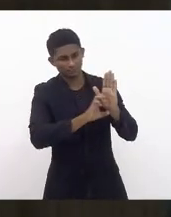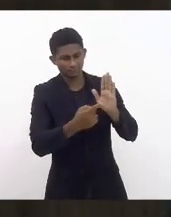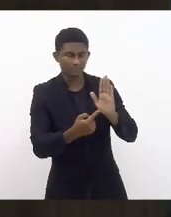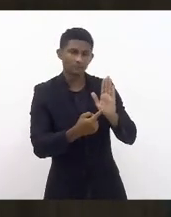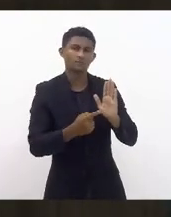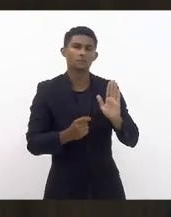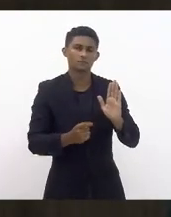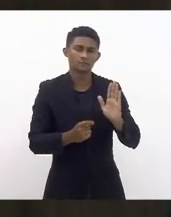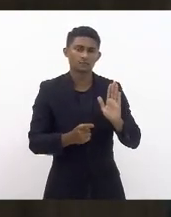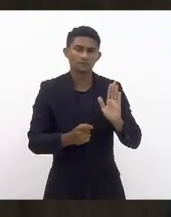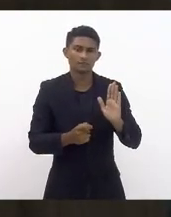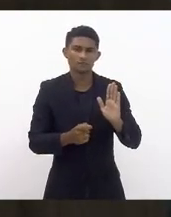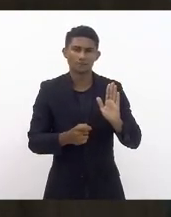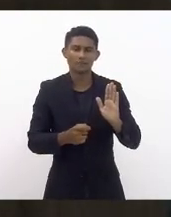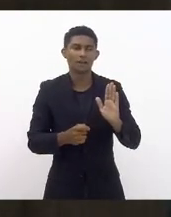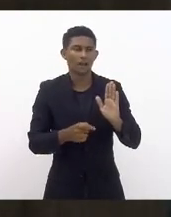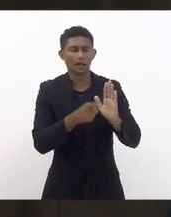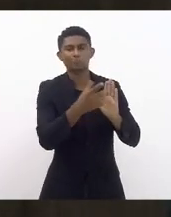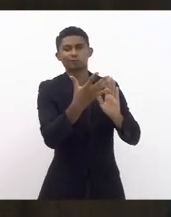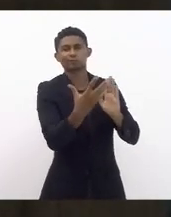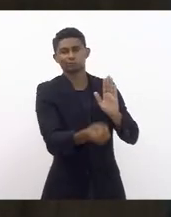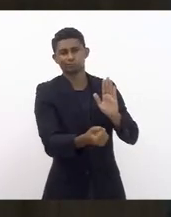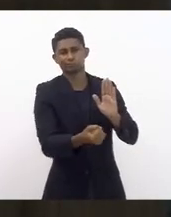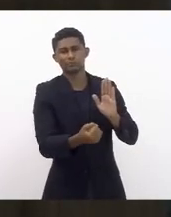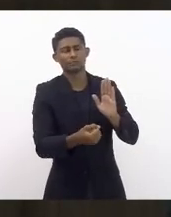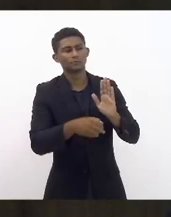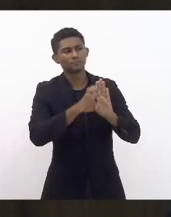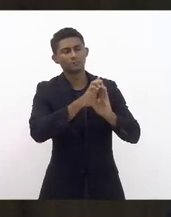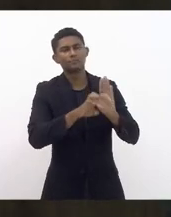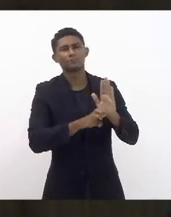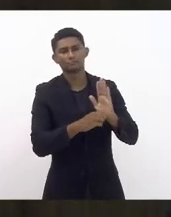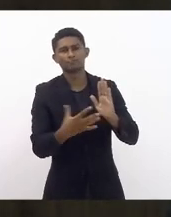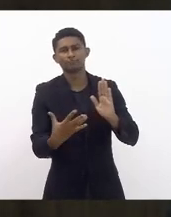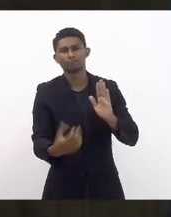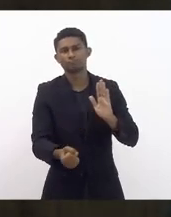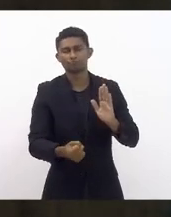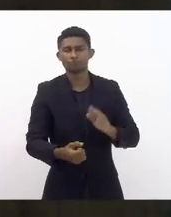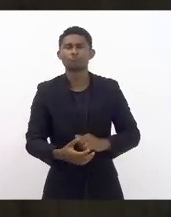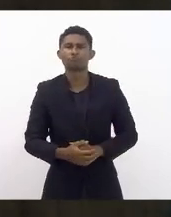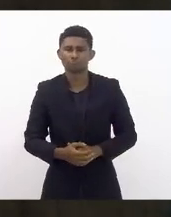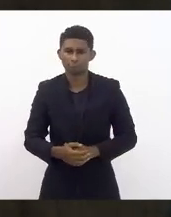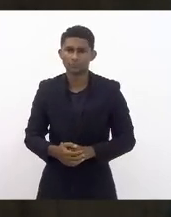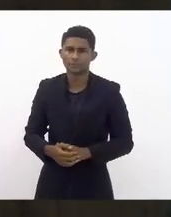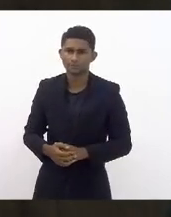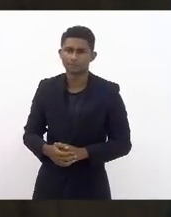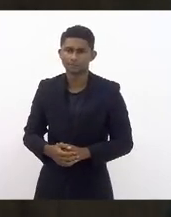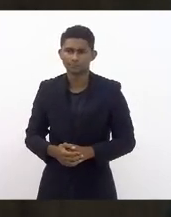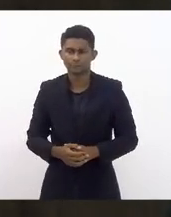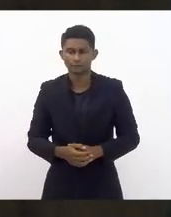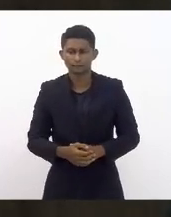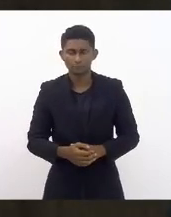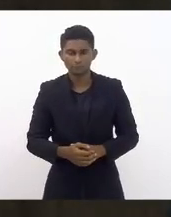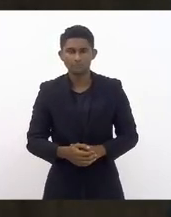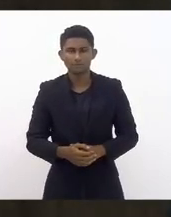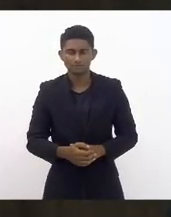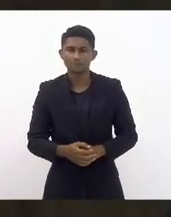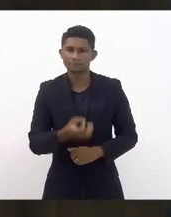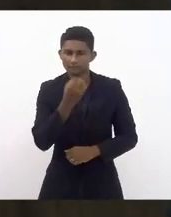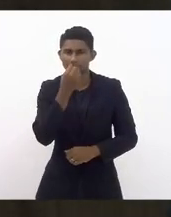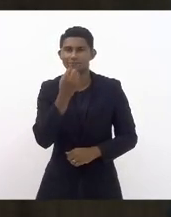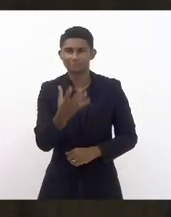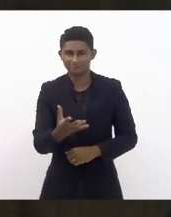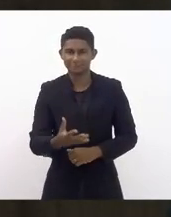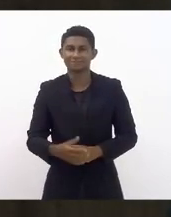presidente, foi acatada. E essa emenda foi acatada. Para felicidade